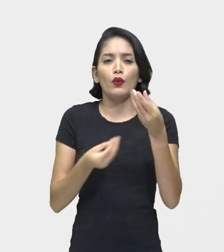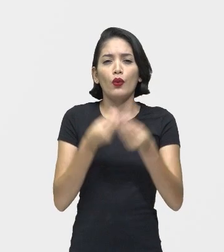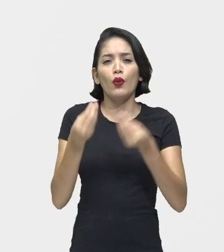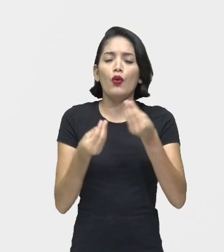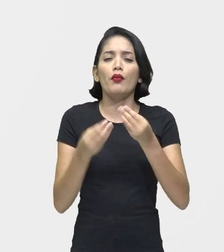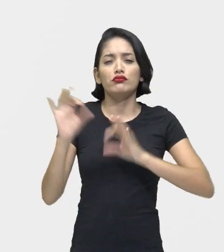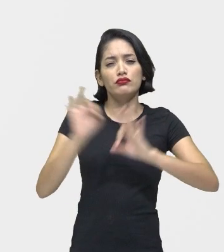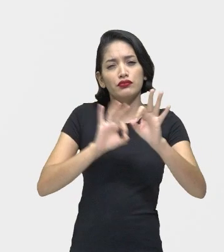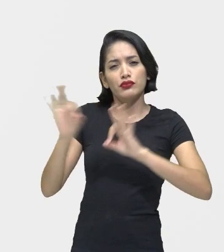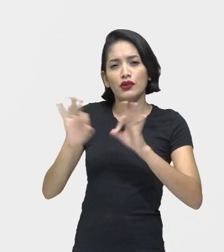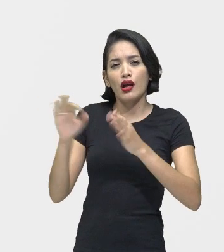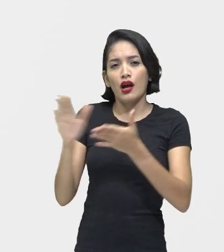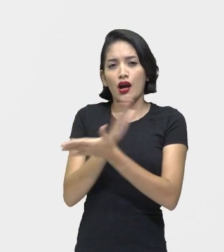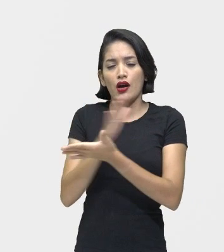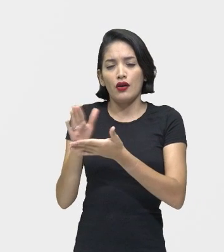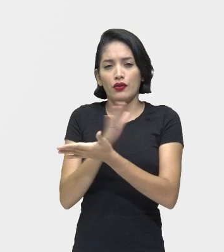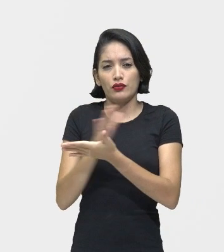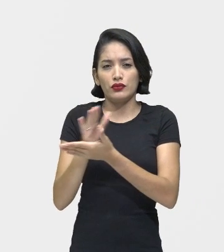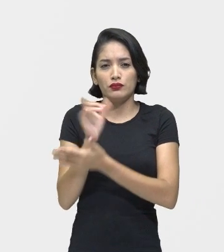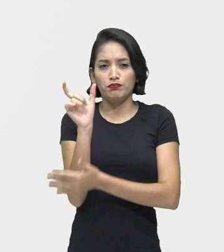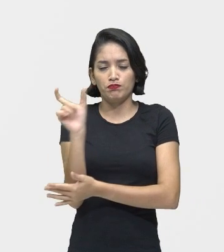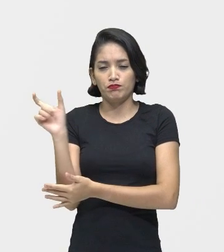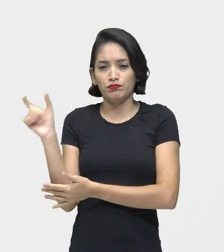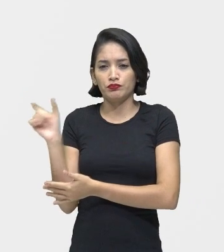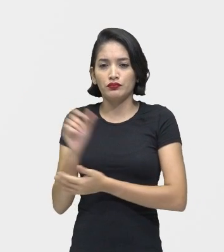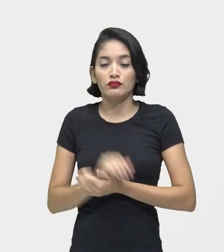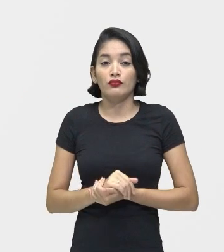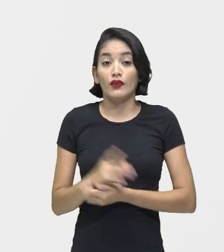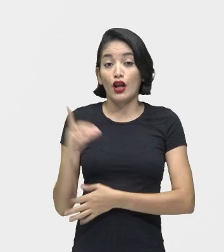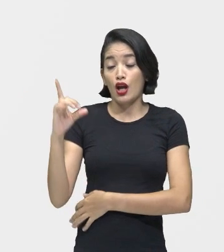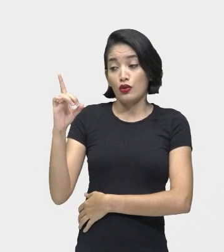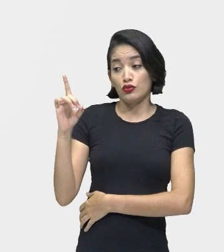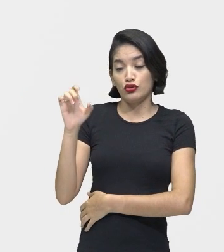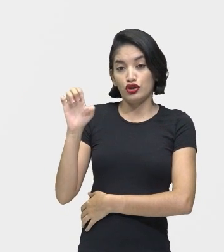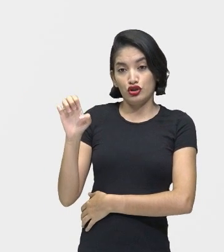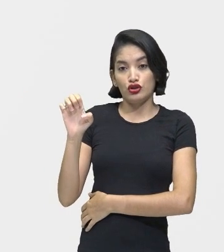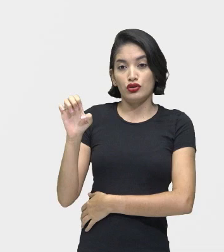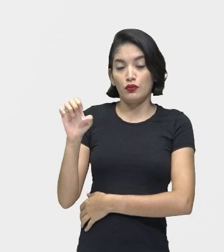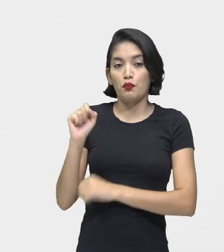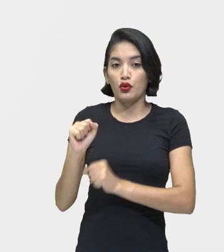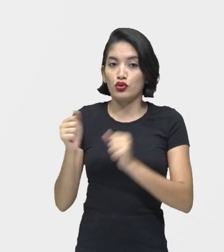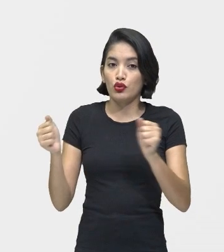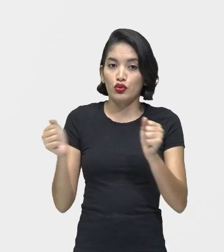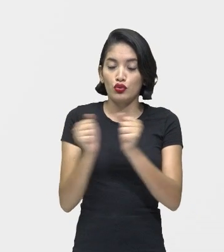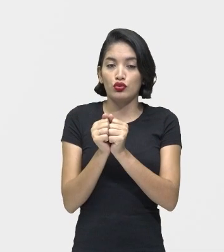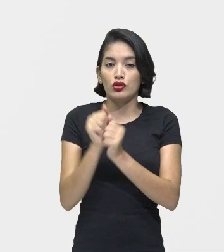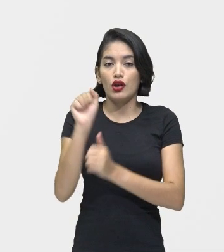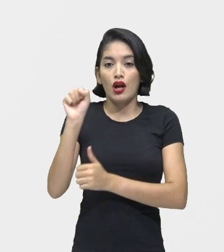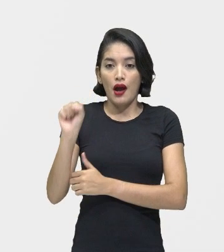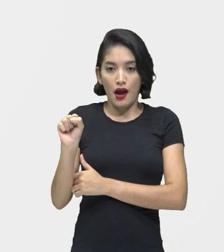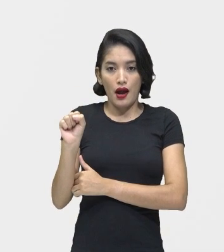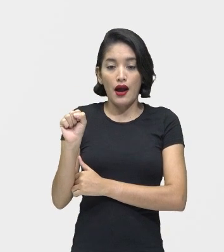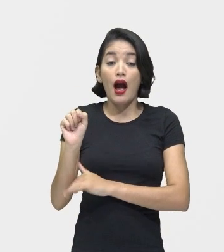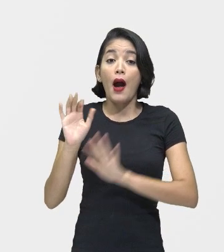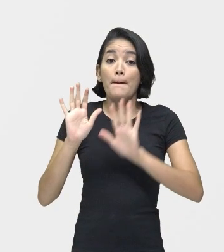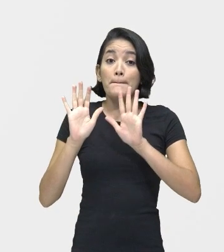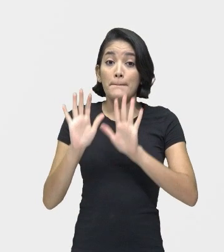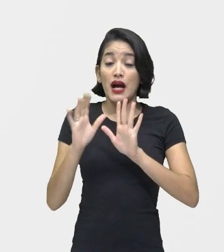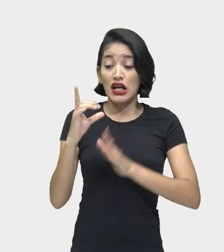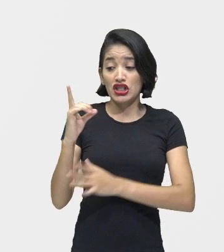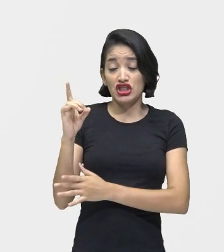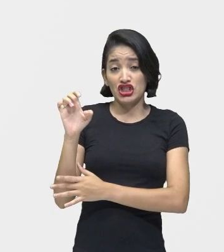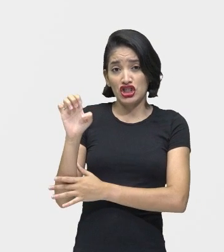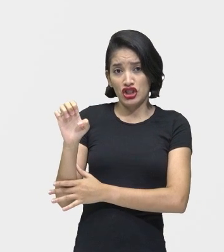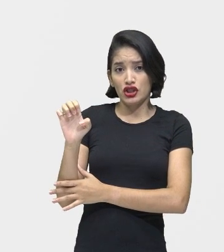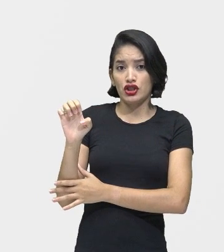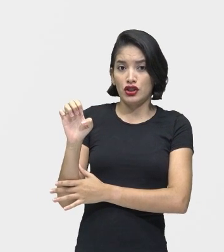alguns elementos, olha. O de, ele pode se juntar ao a, só que o de aqui ele